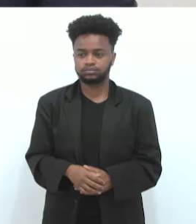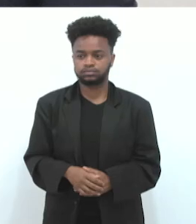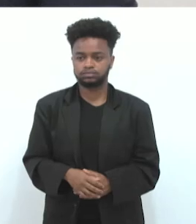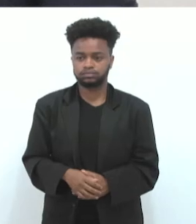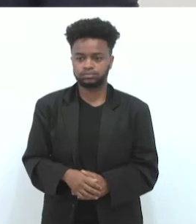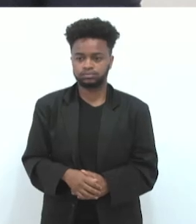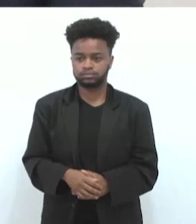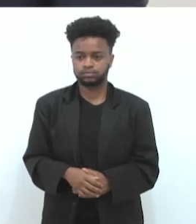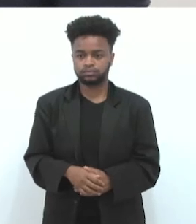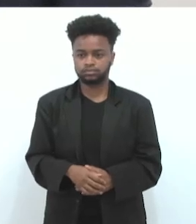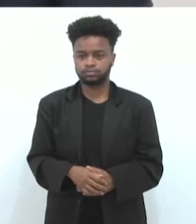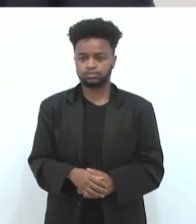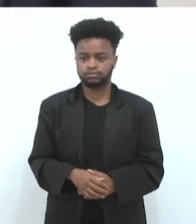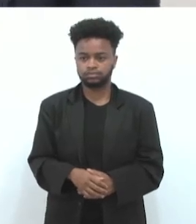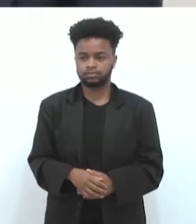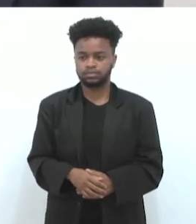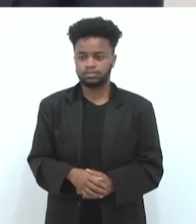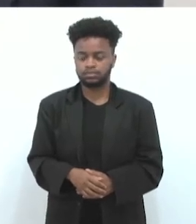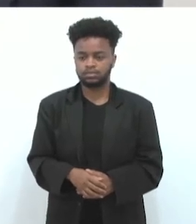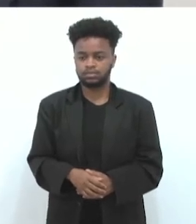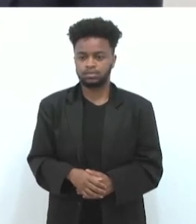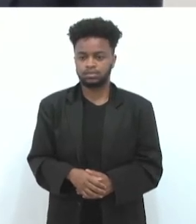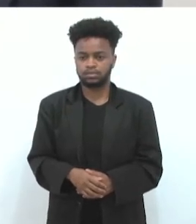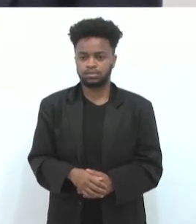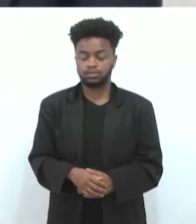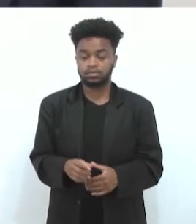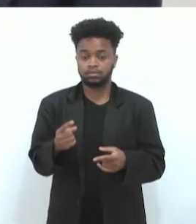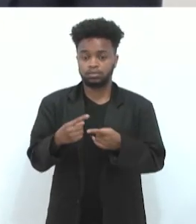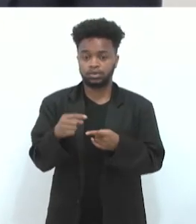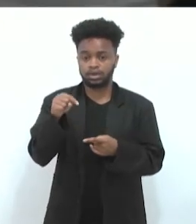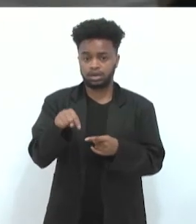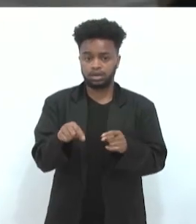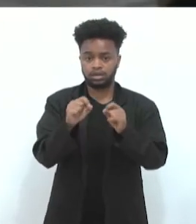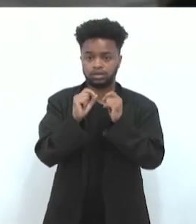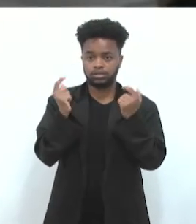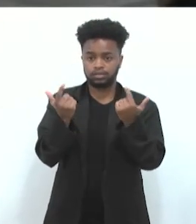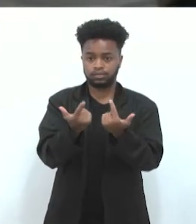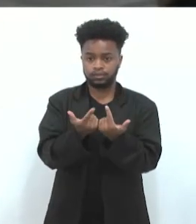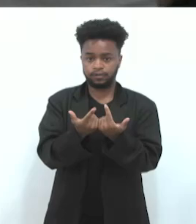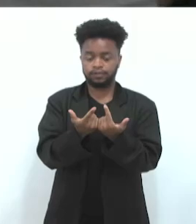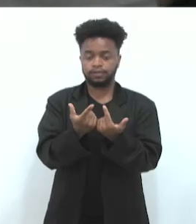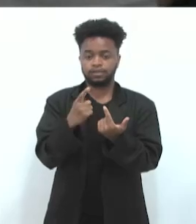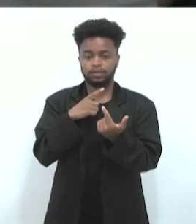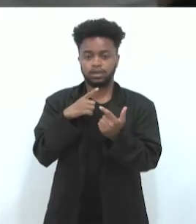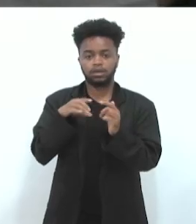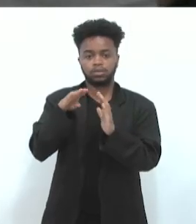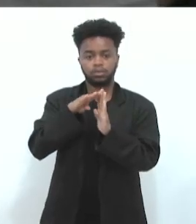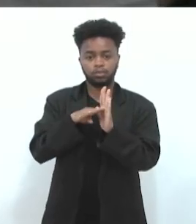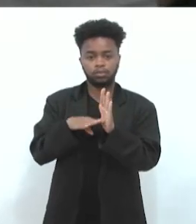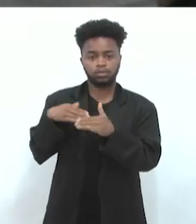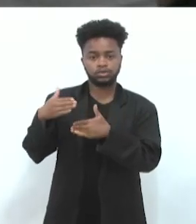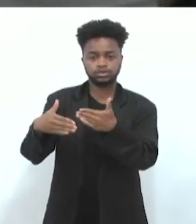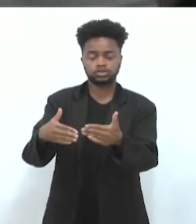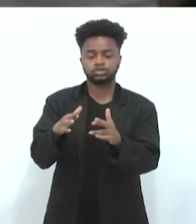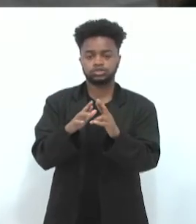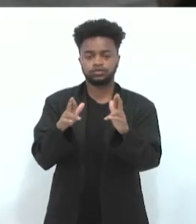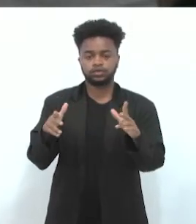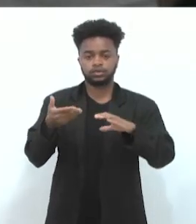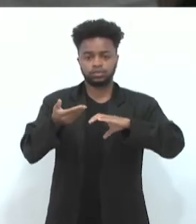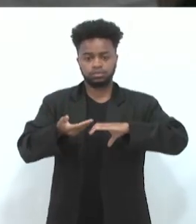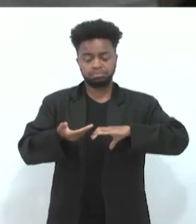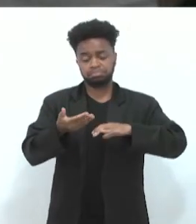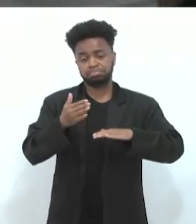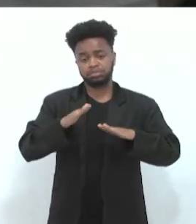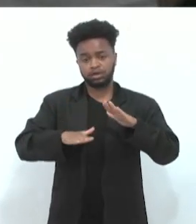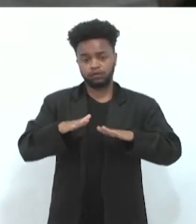Deputado Serafini. Colocar, presidente, é porque a gente aqui na casa tem um procedimento que ele é diferente do Congresso Nacional, talvez até